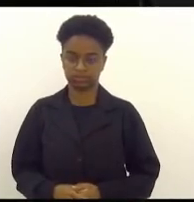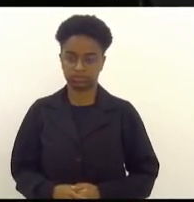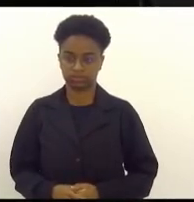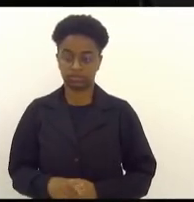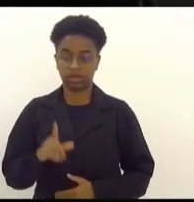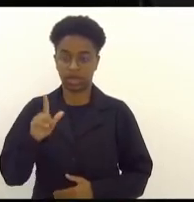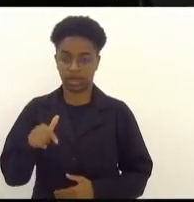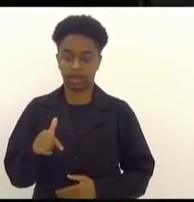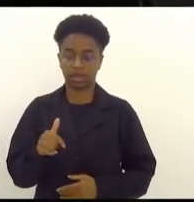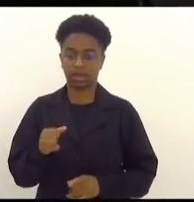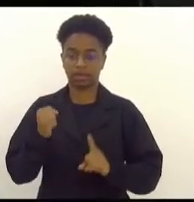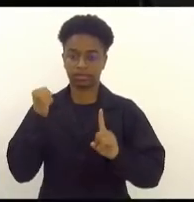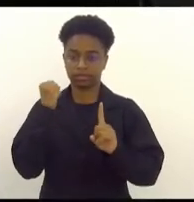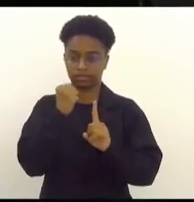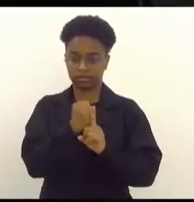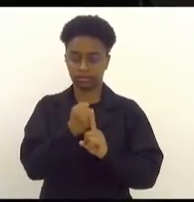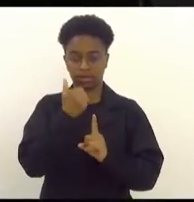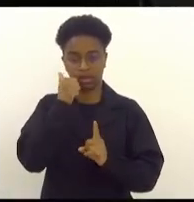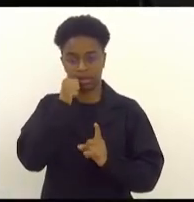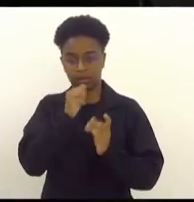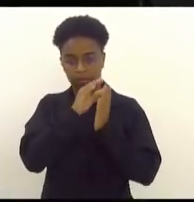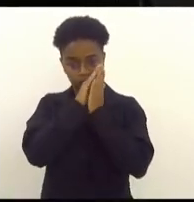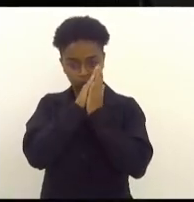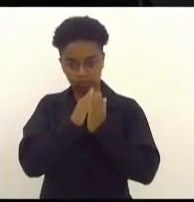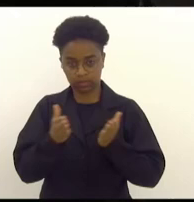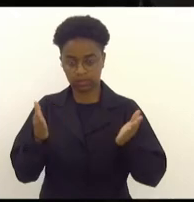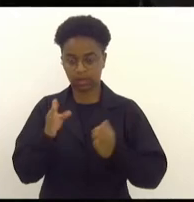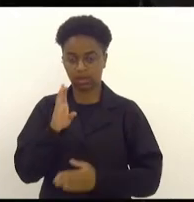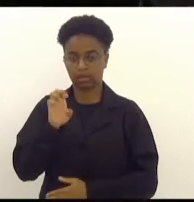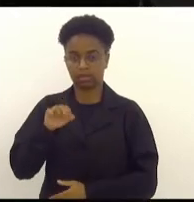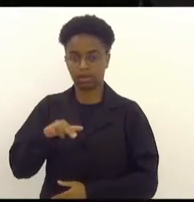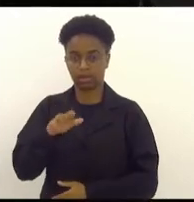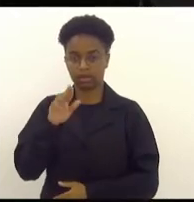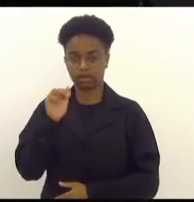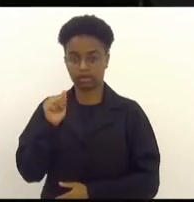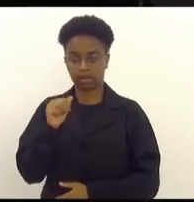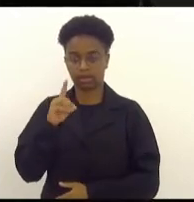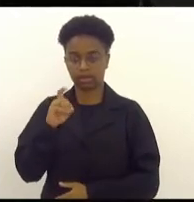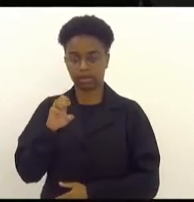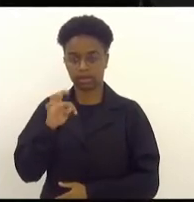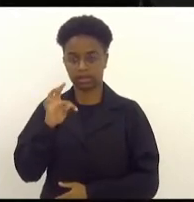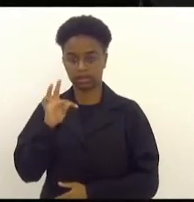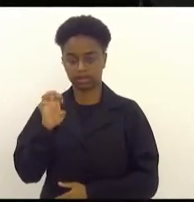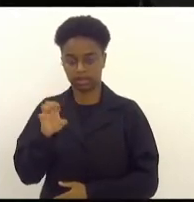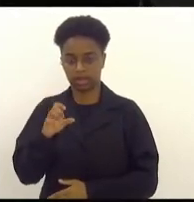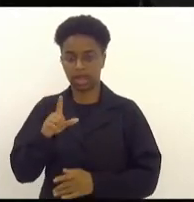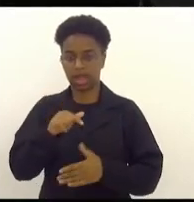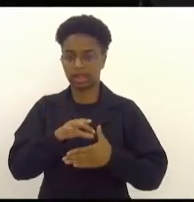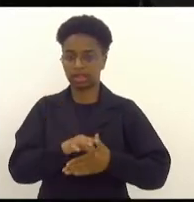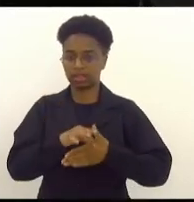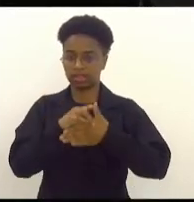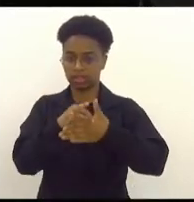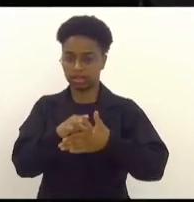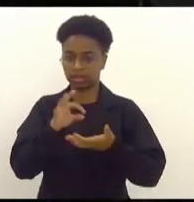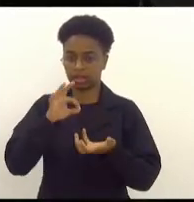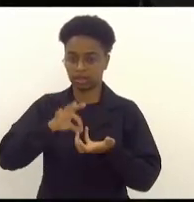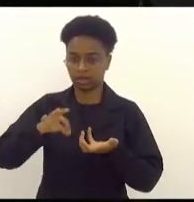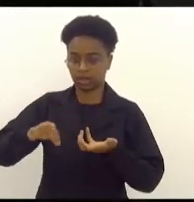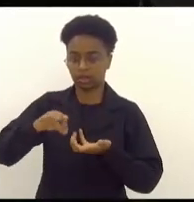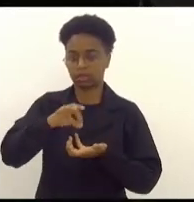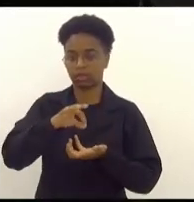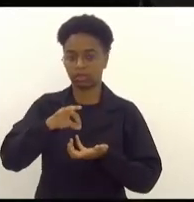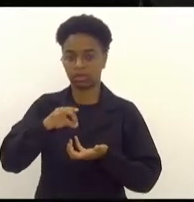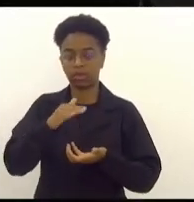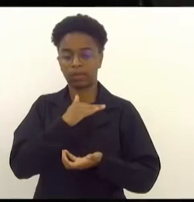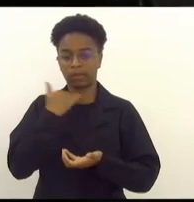é o assassinato da mãe Bernadete uma Líder quilombola que foi assassinada na última